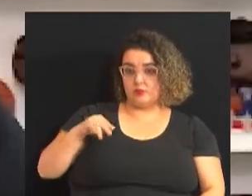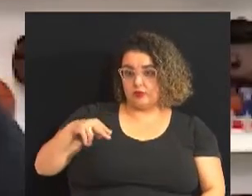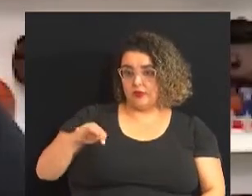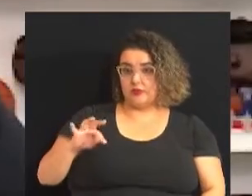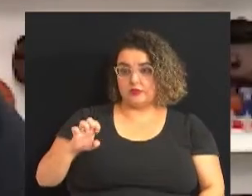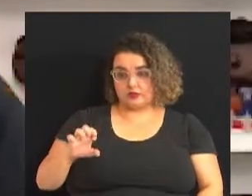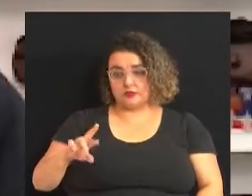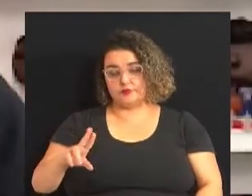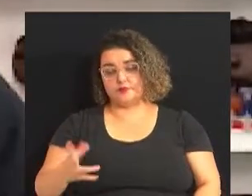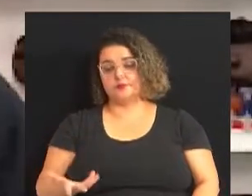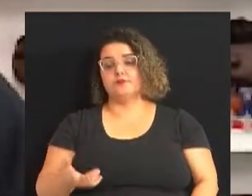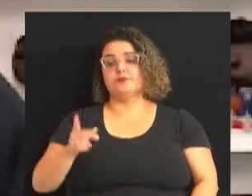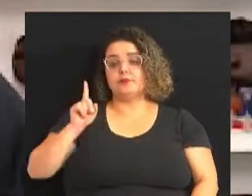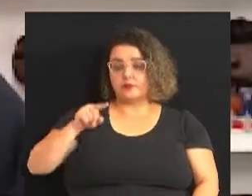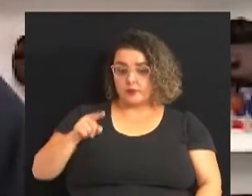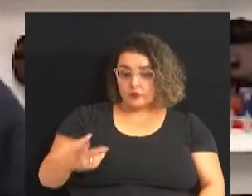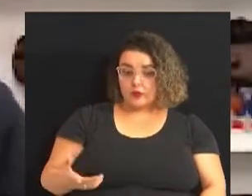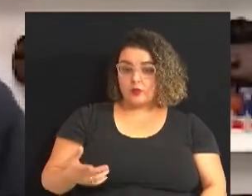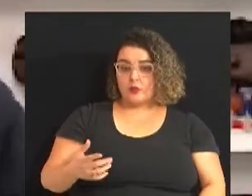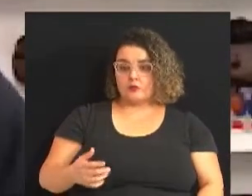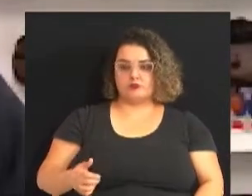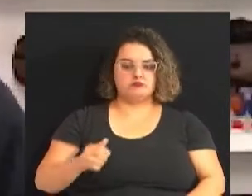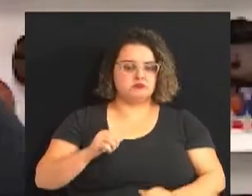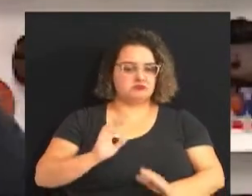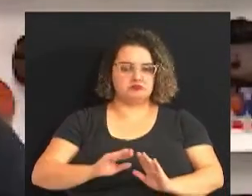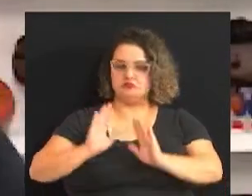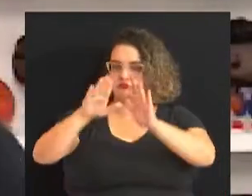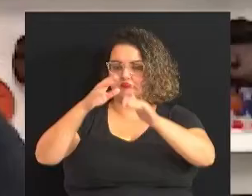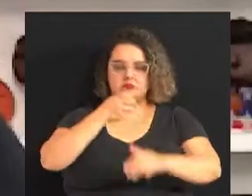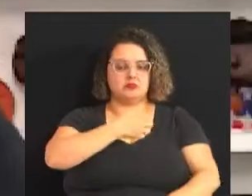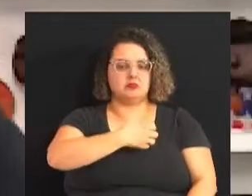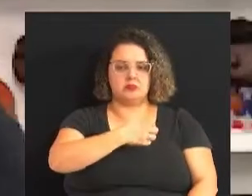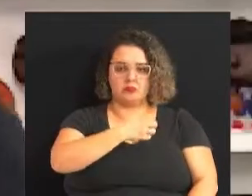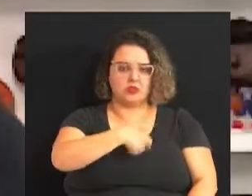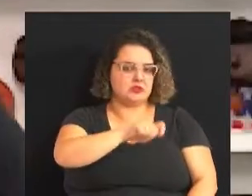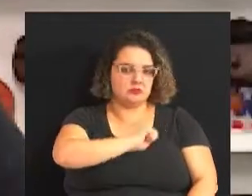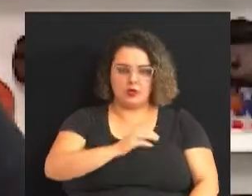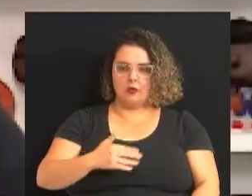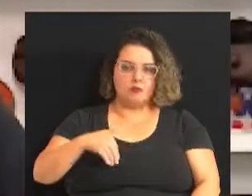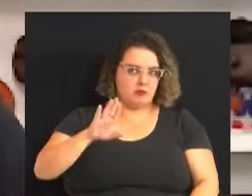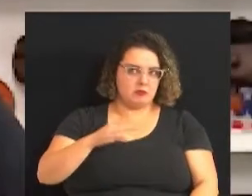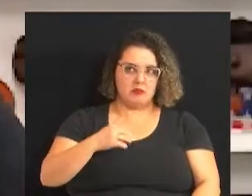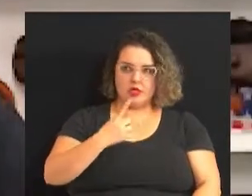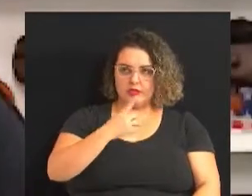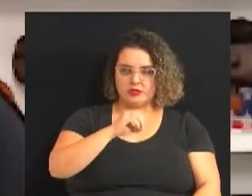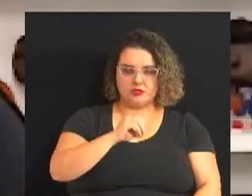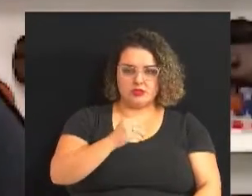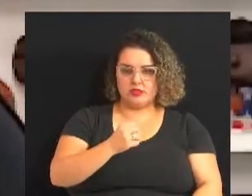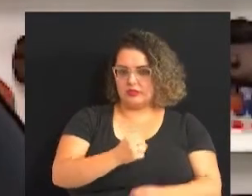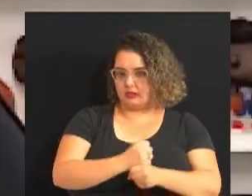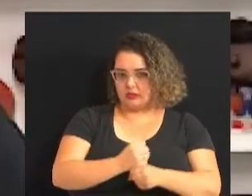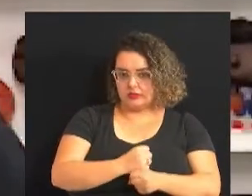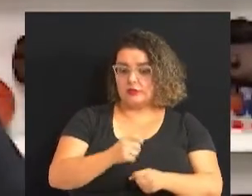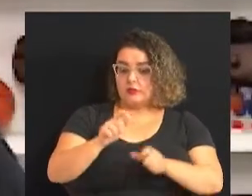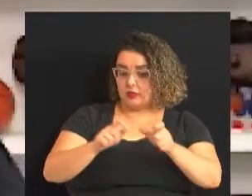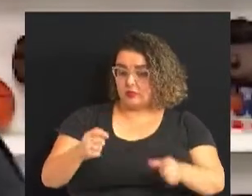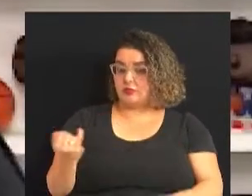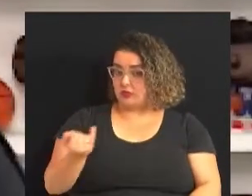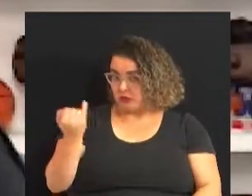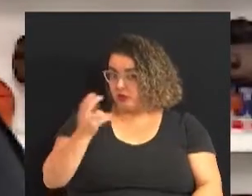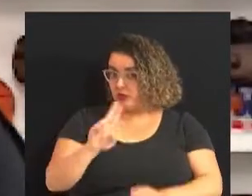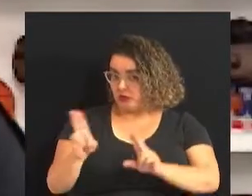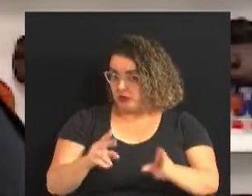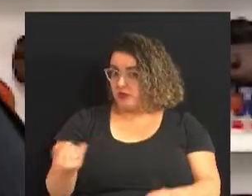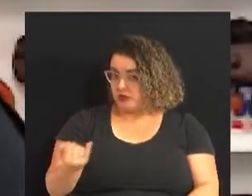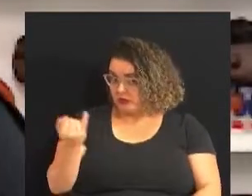ter um aprendizado de basquetebol espanhol por mais de uma década. Então, assim, são caras importantes e a gente vai